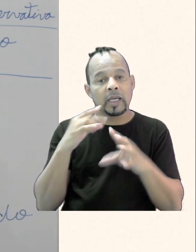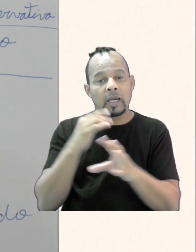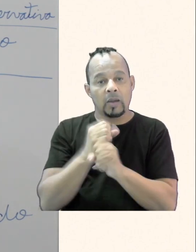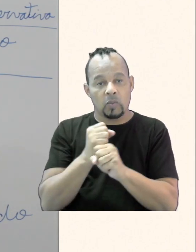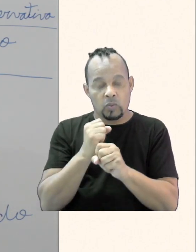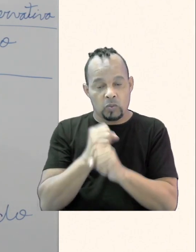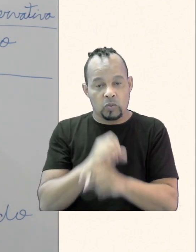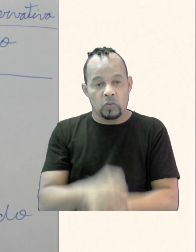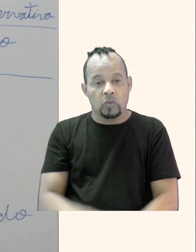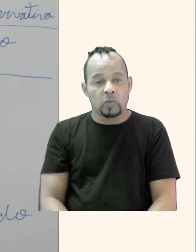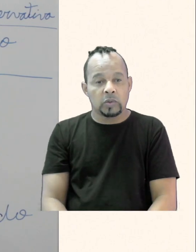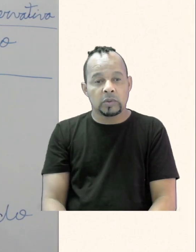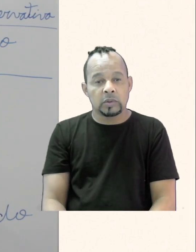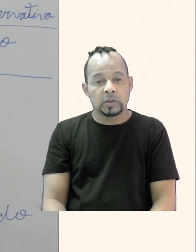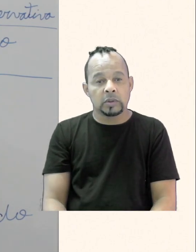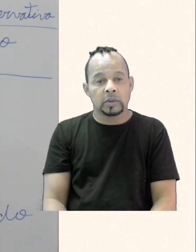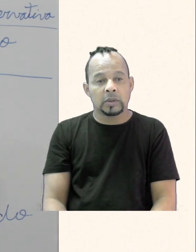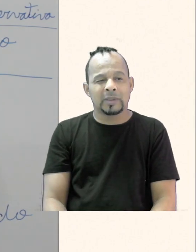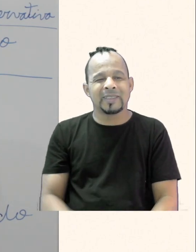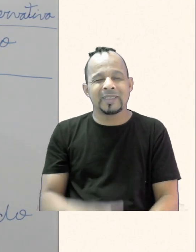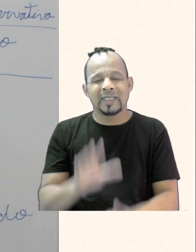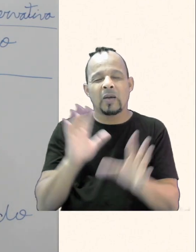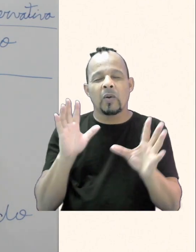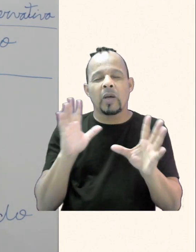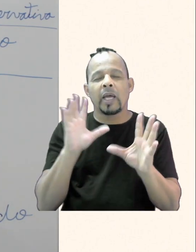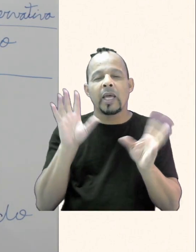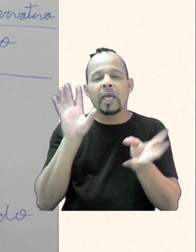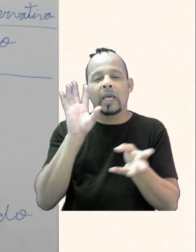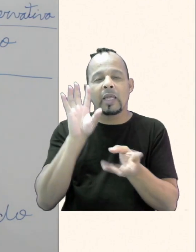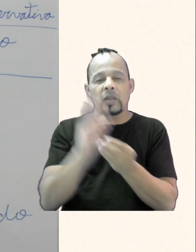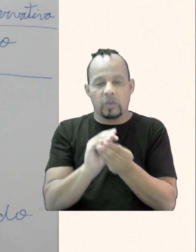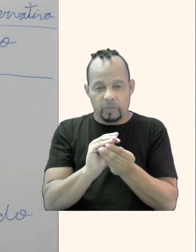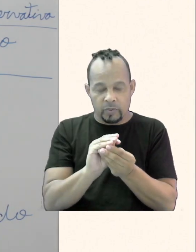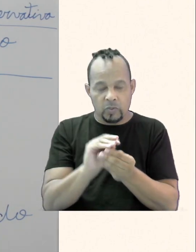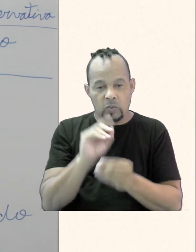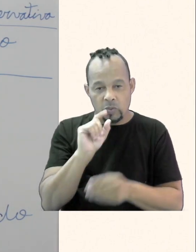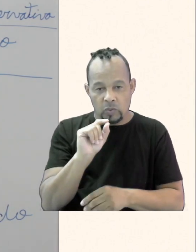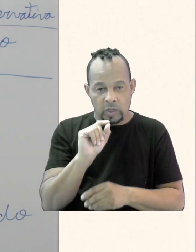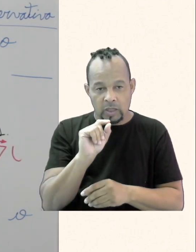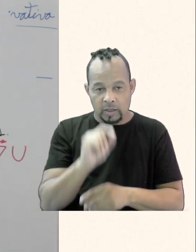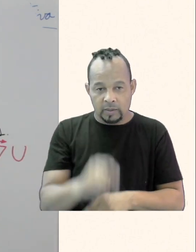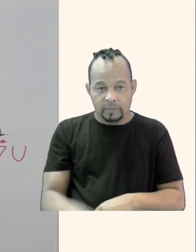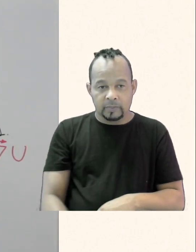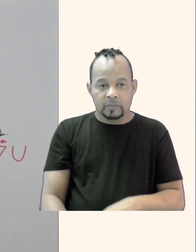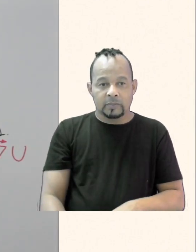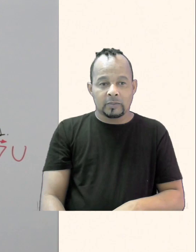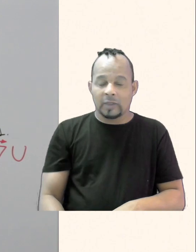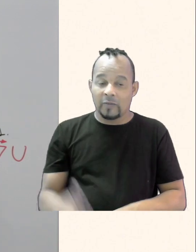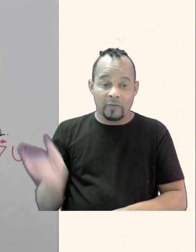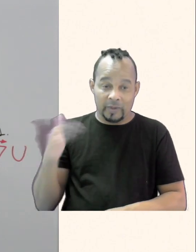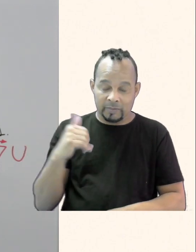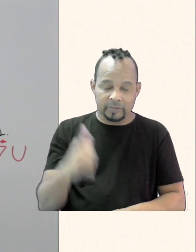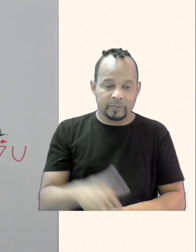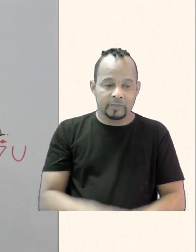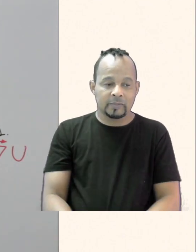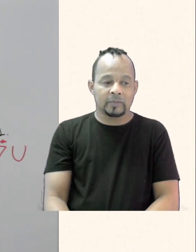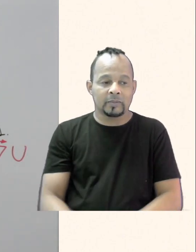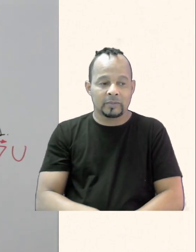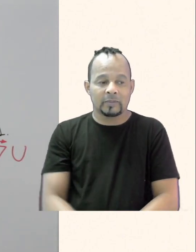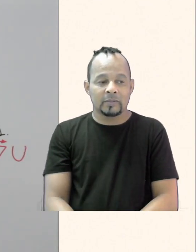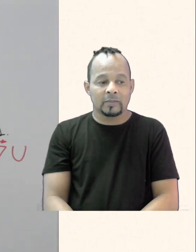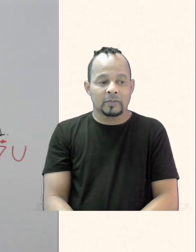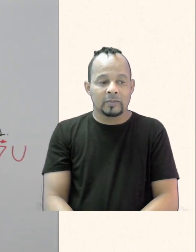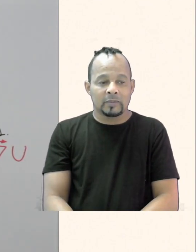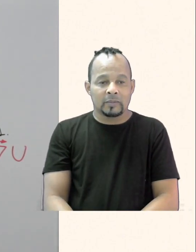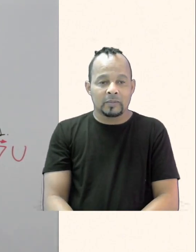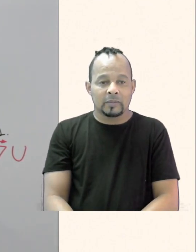um resuminho aqui para terminar a aula, então, de tudo que a gente viu hoje. Bora lá? Vamos fazer, então, um resuminho